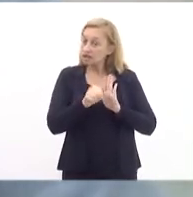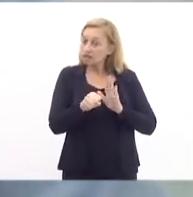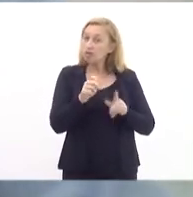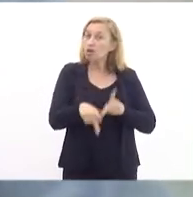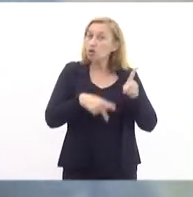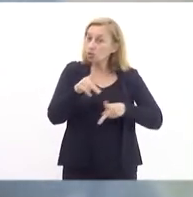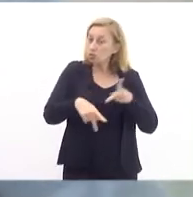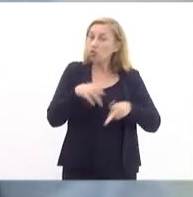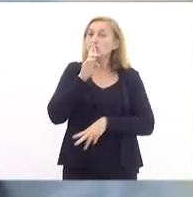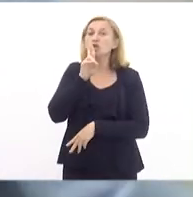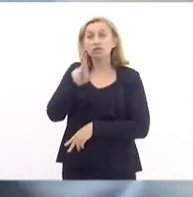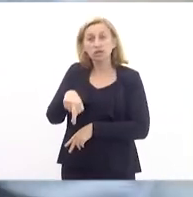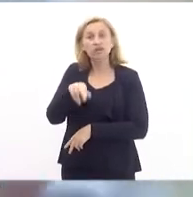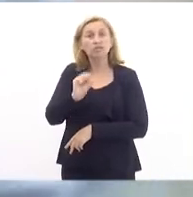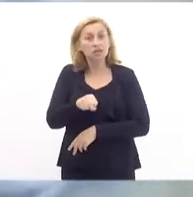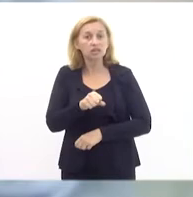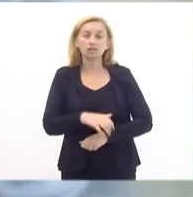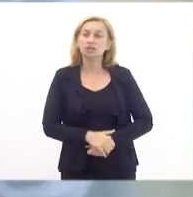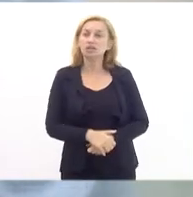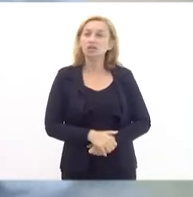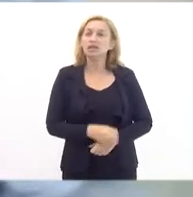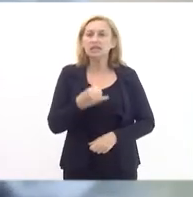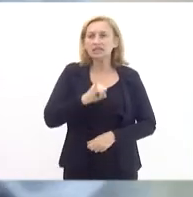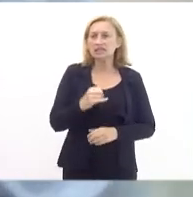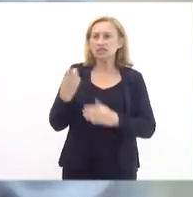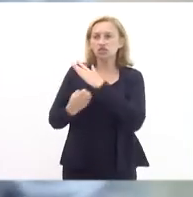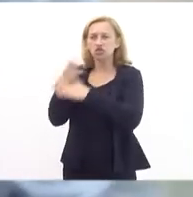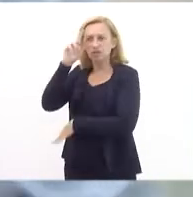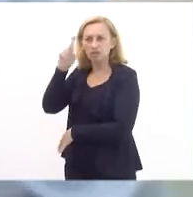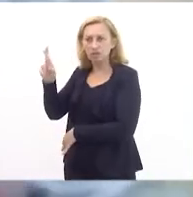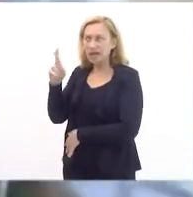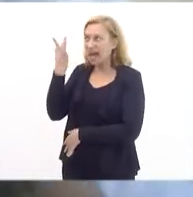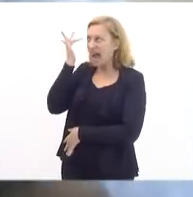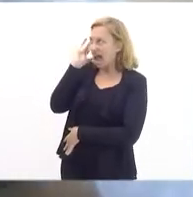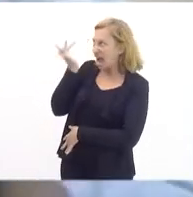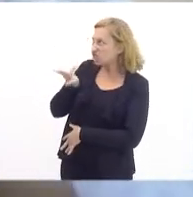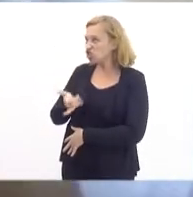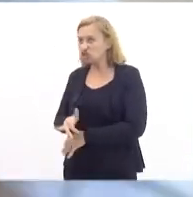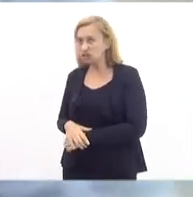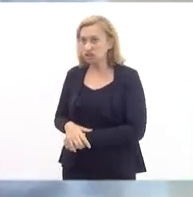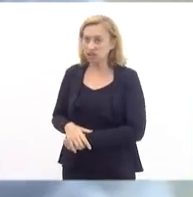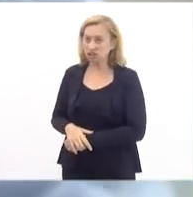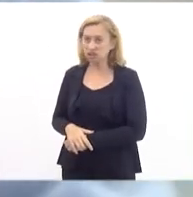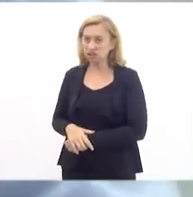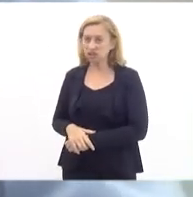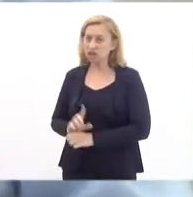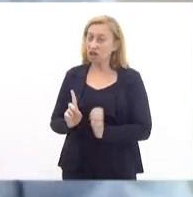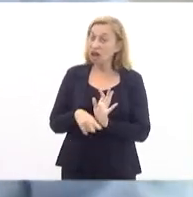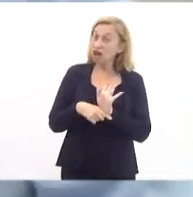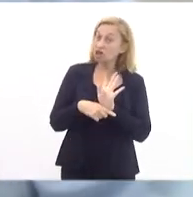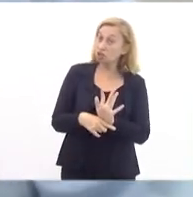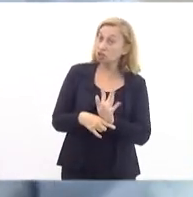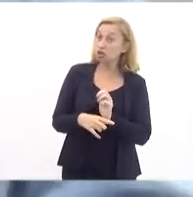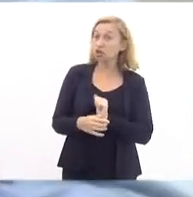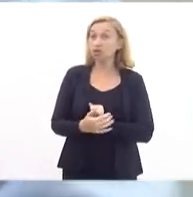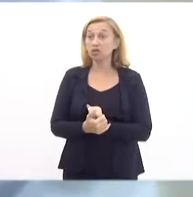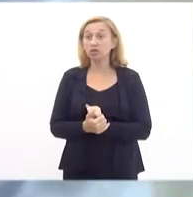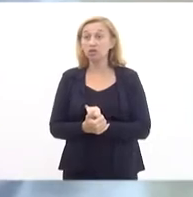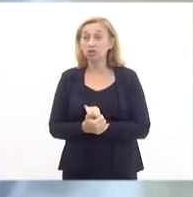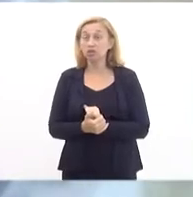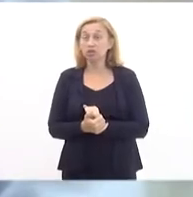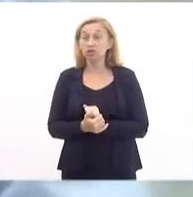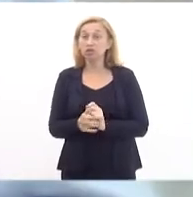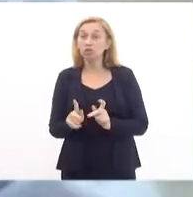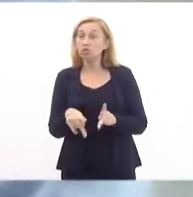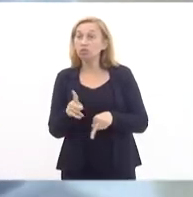população tenha um resultado. Se o empresário acha que está atendendo um